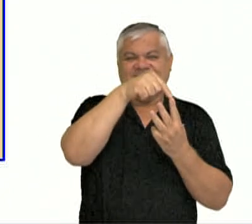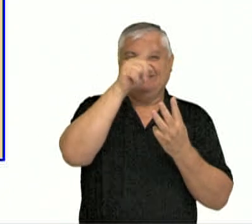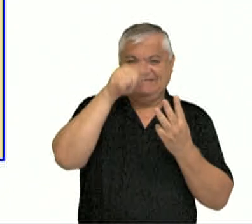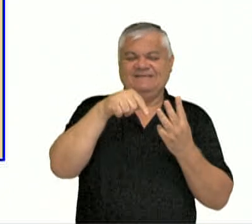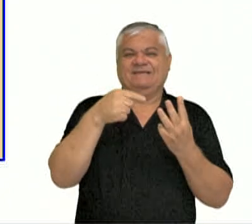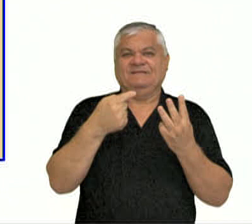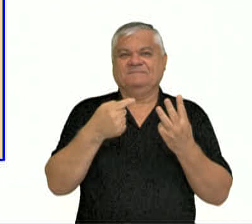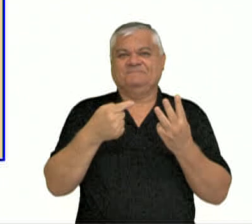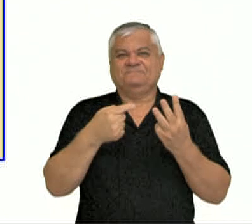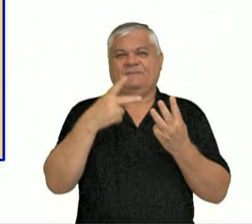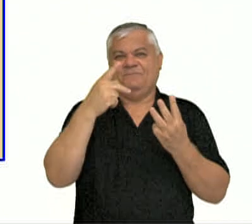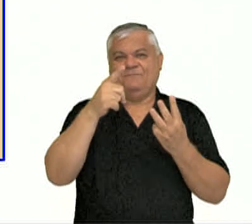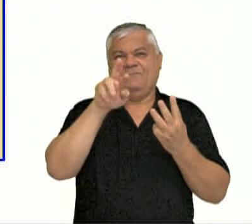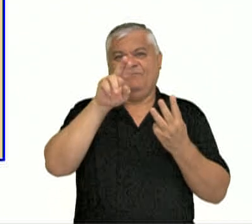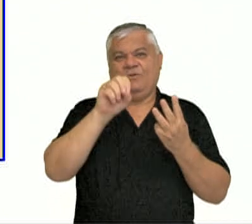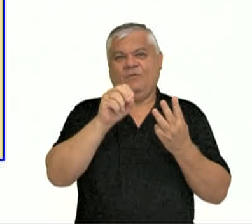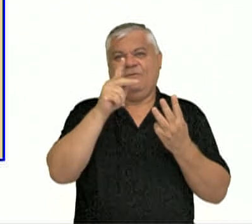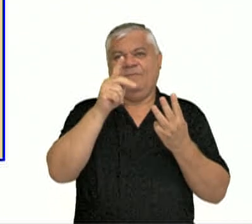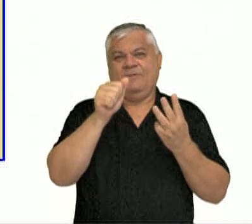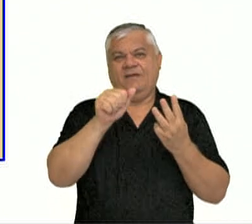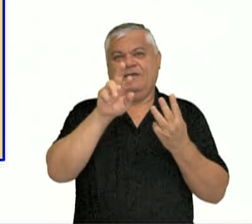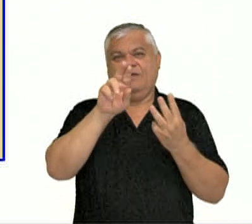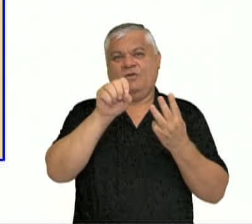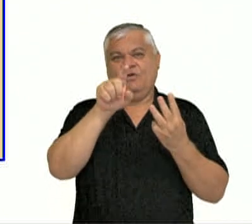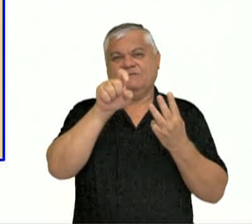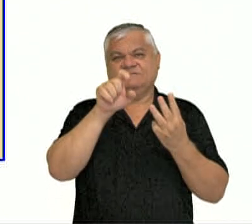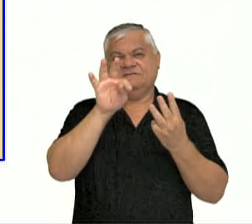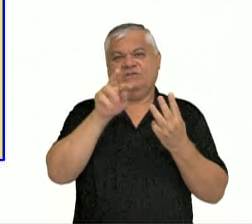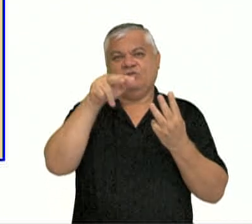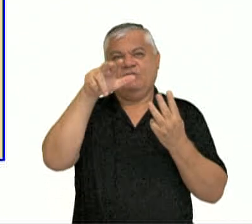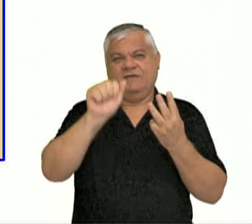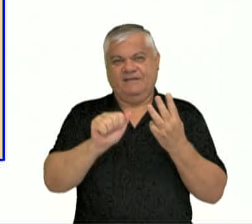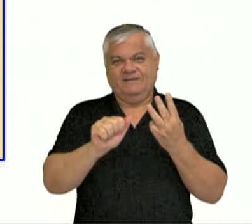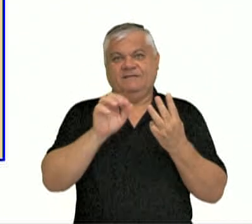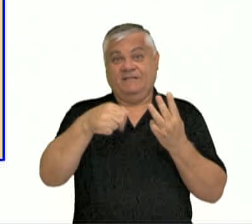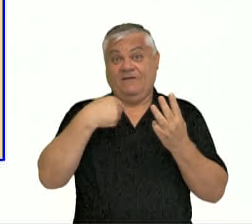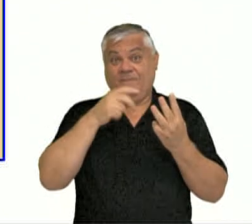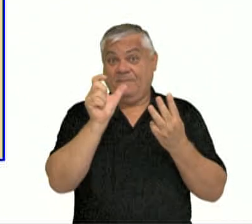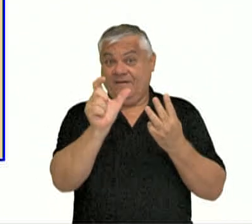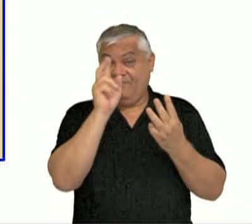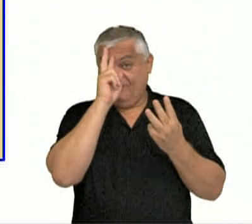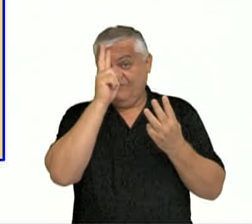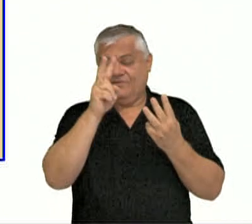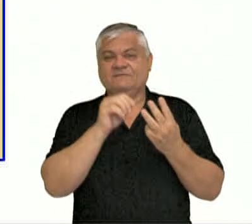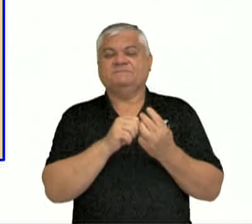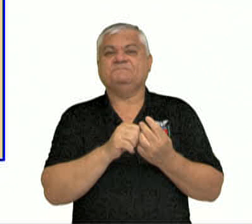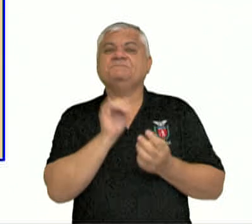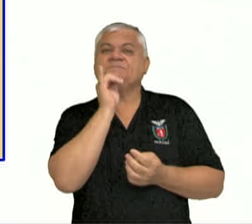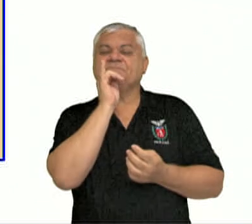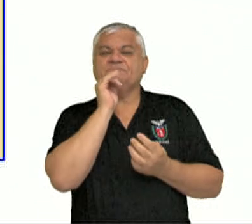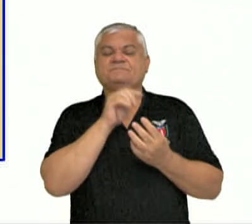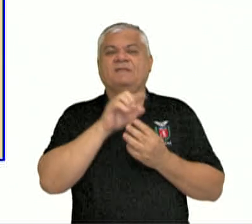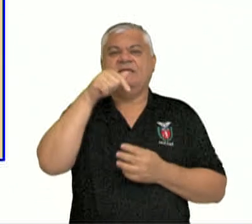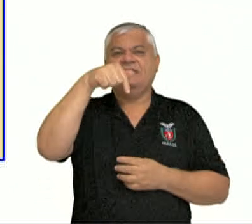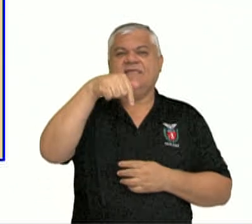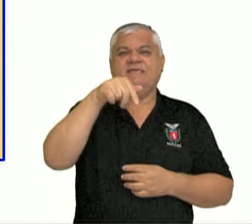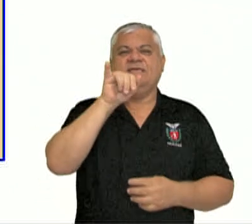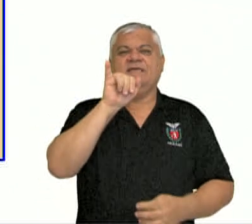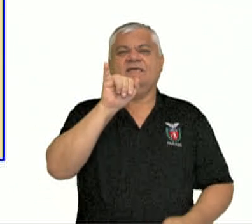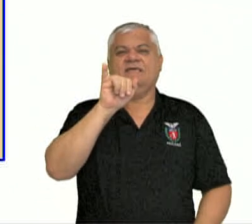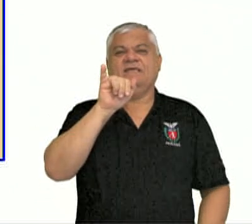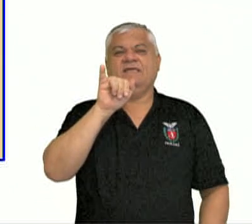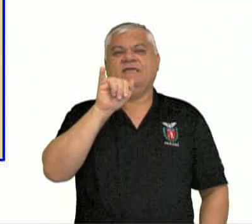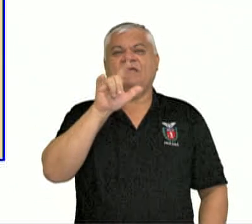a mais forte, portanto, é chamada de sílaba tônica. Exemplo, quilômetros,